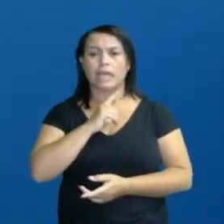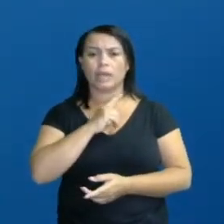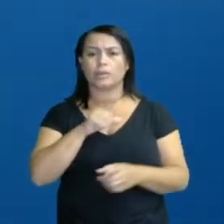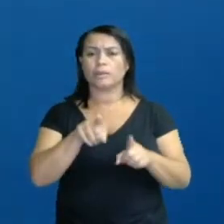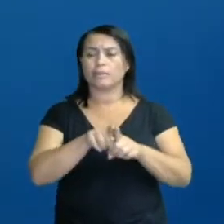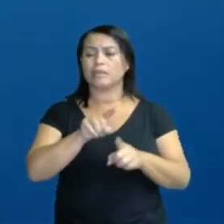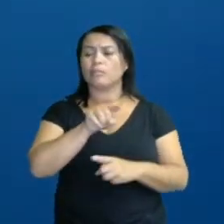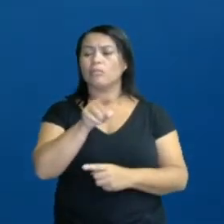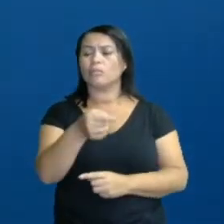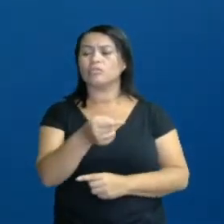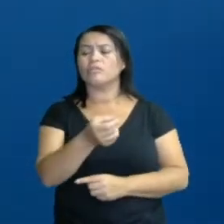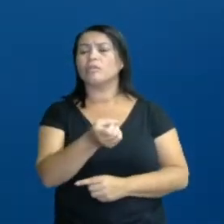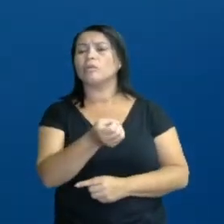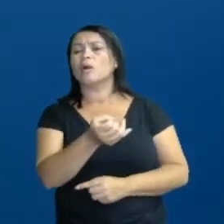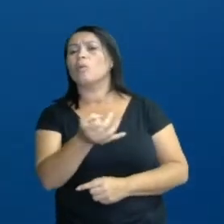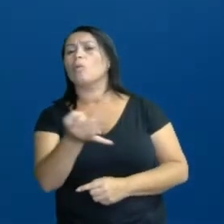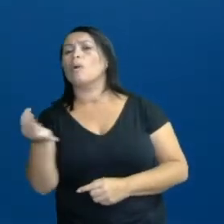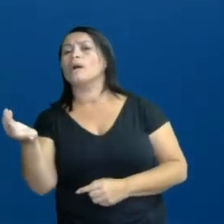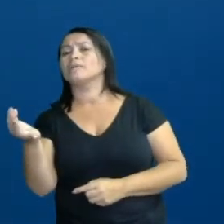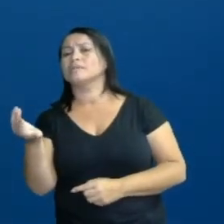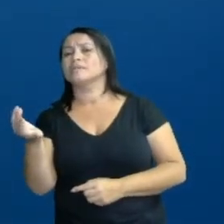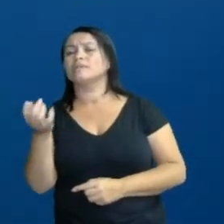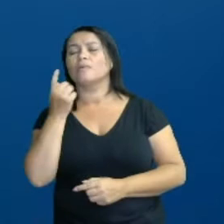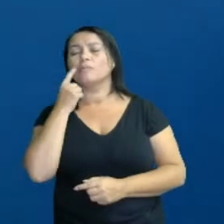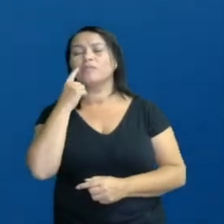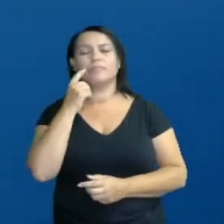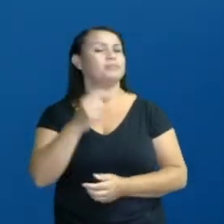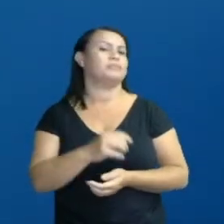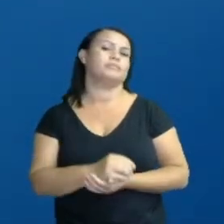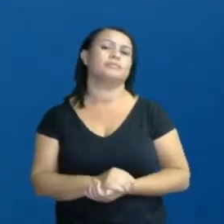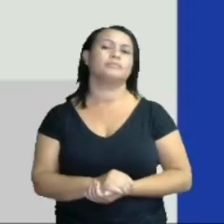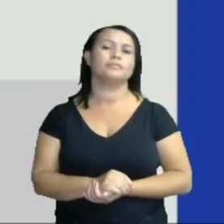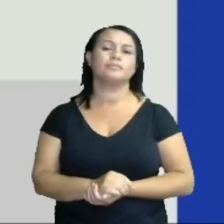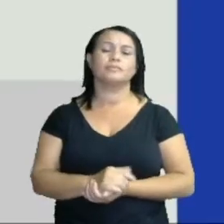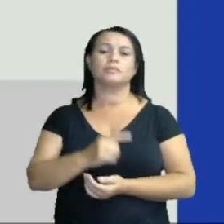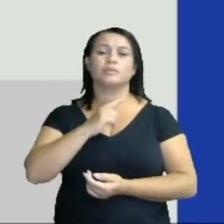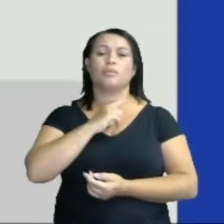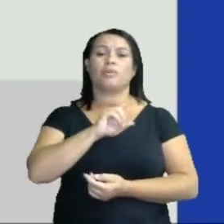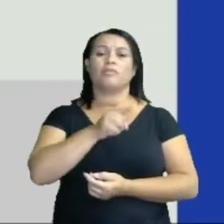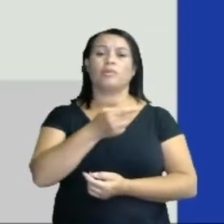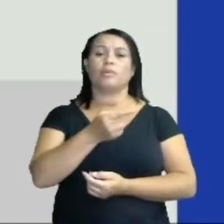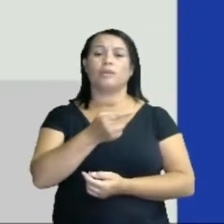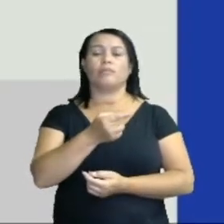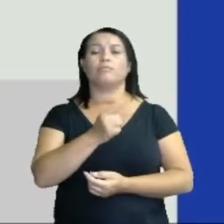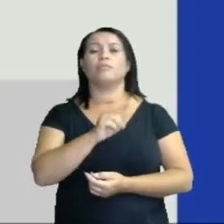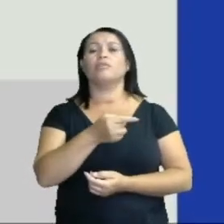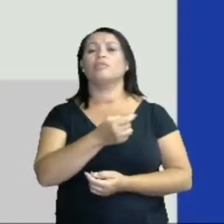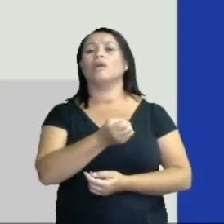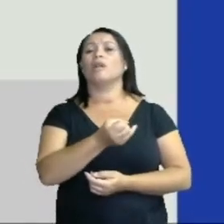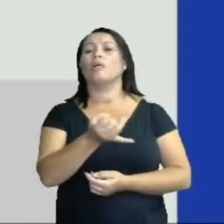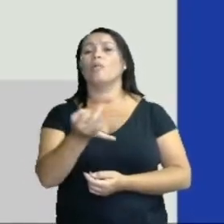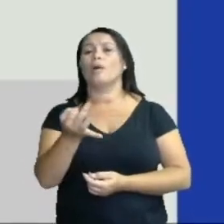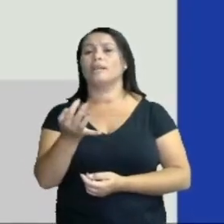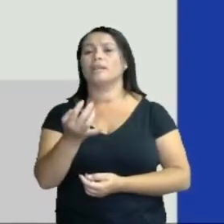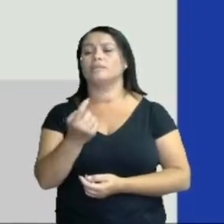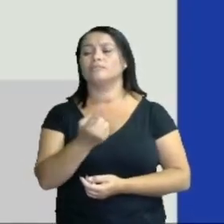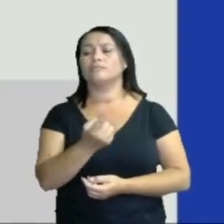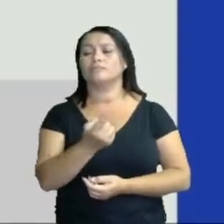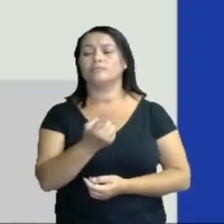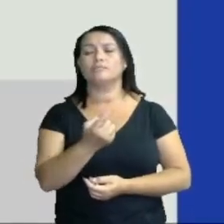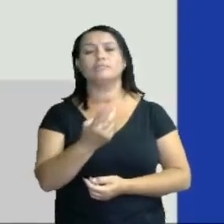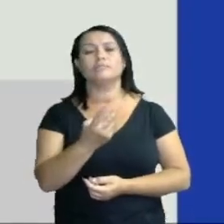depois da vírgula, eu tenho quantas casas? Vamos contar. Ó, eu tenho uma vírgula, eu vou contar depois da vírgula quantas casas eu tenho.